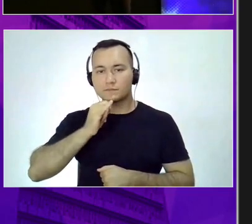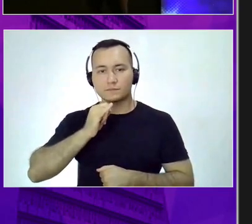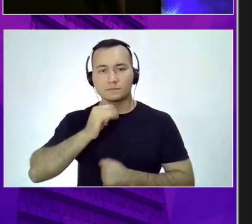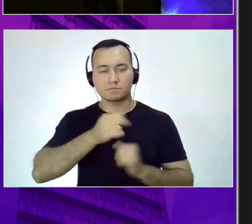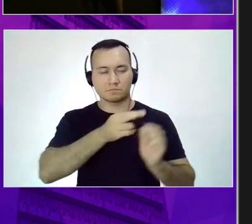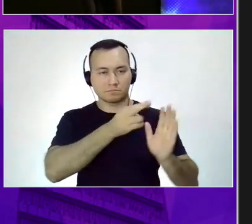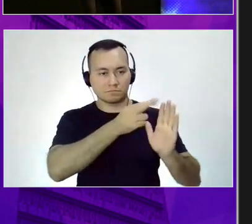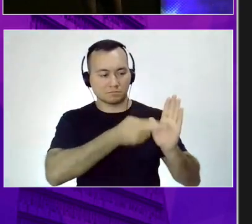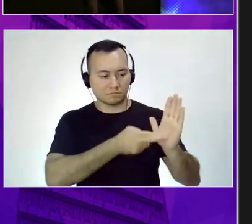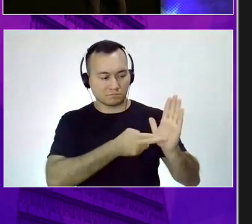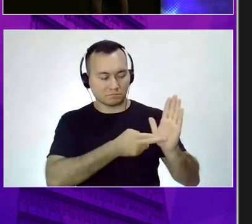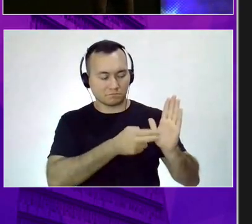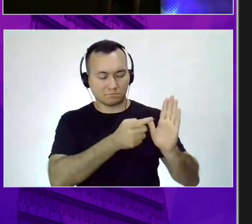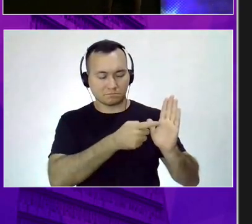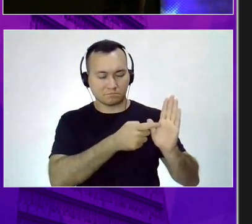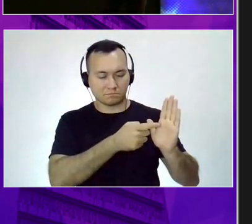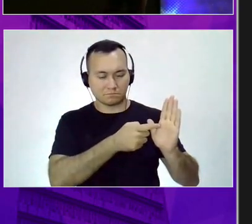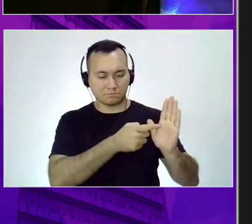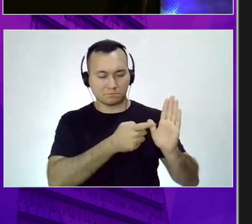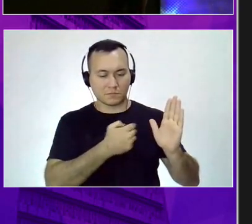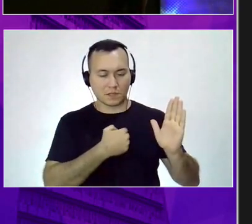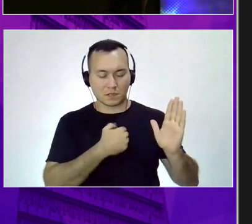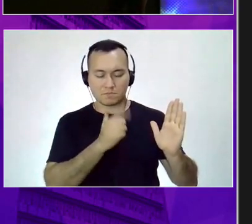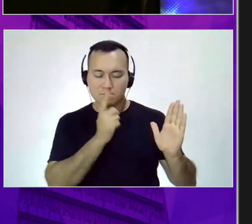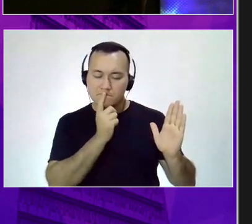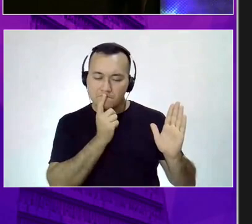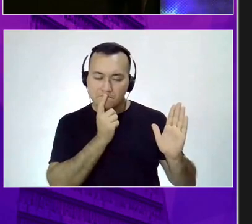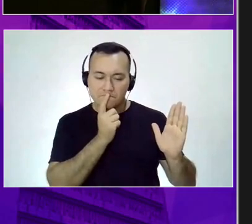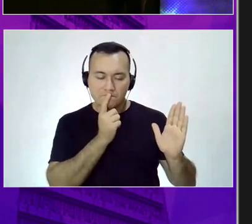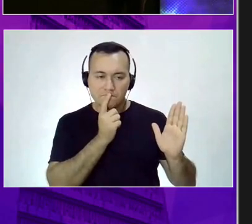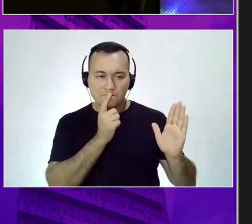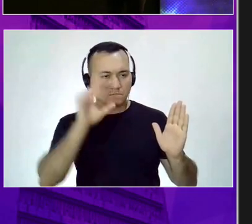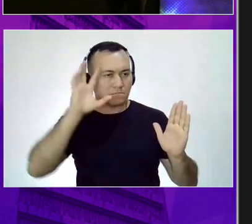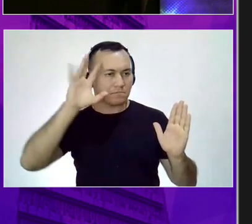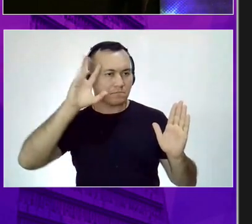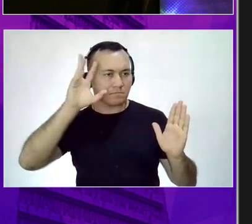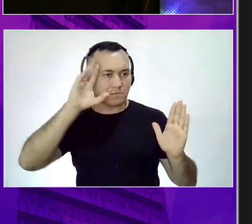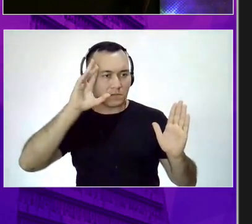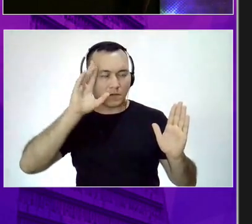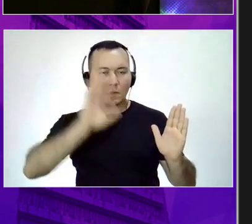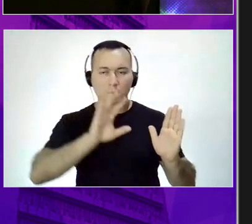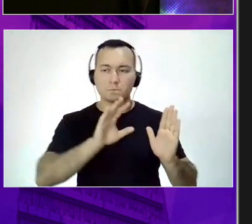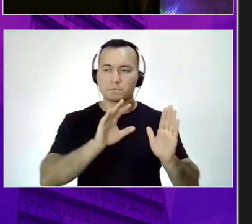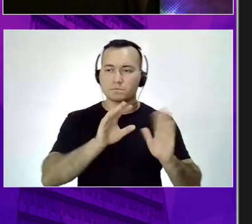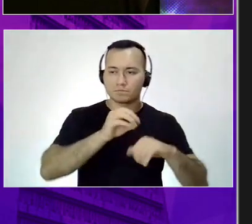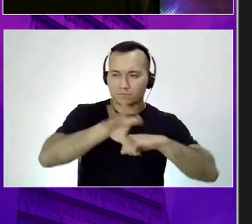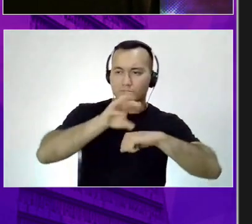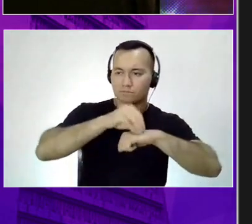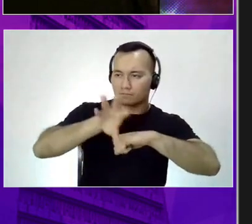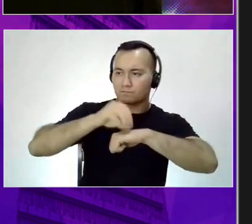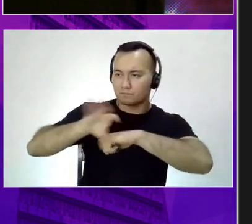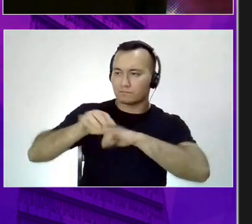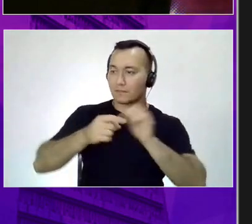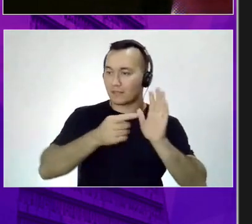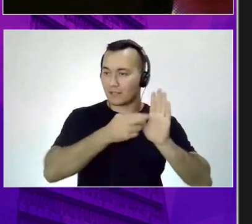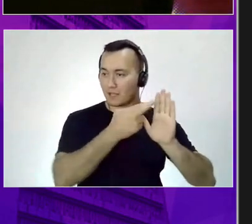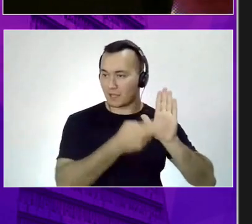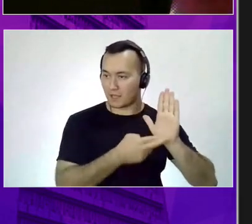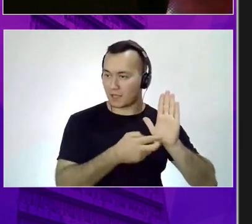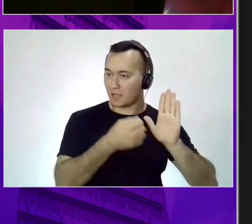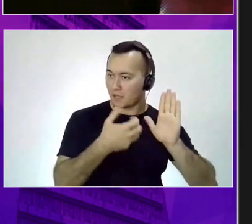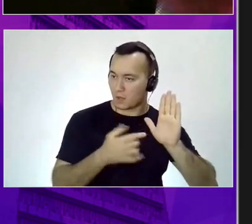transformar aquele requisito dando ali insights para aquela necessidade. Então, a gente fica ali no